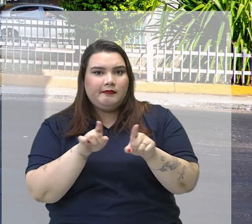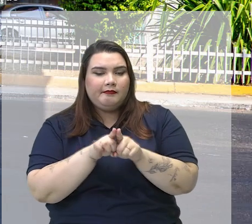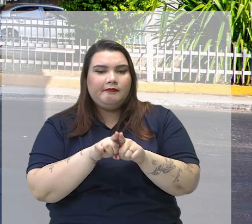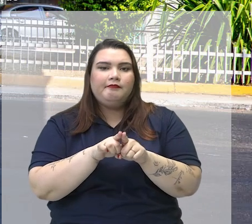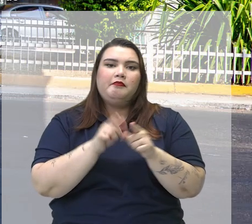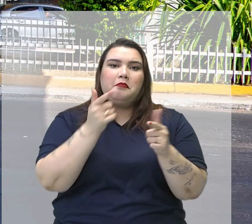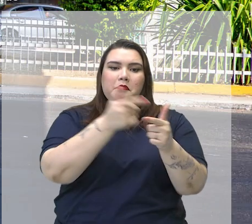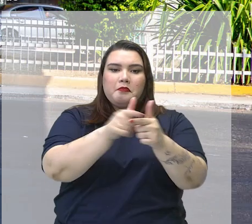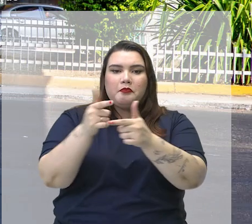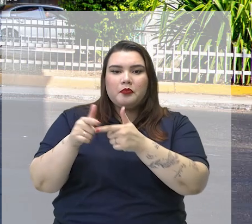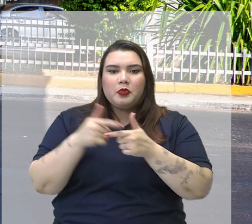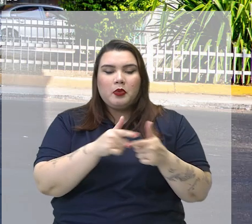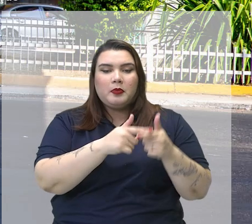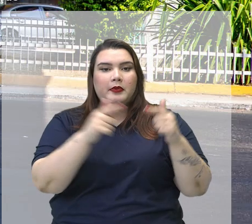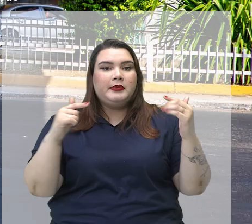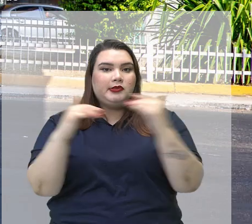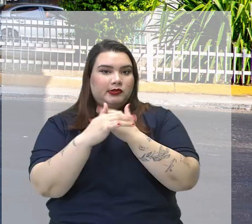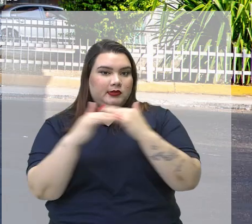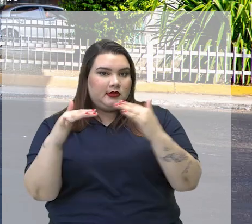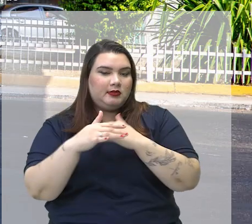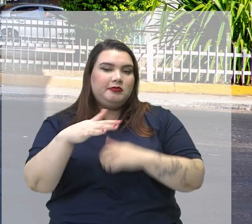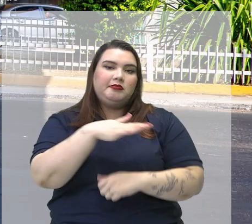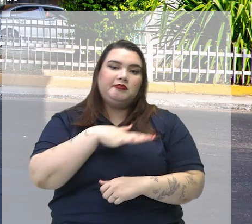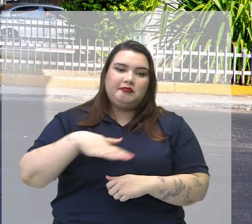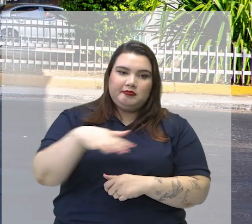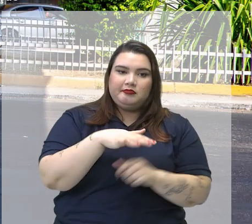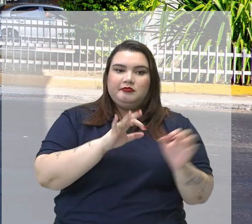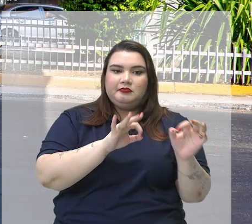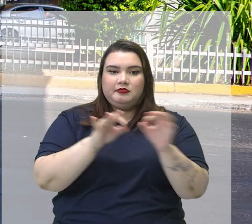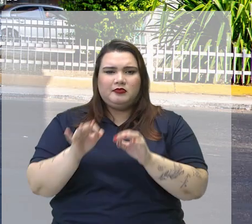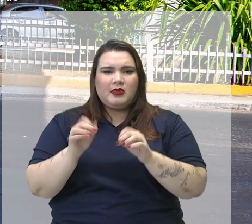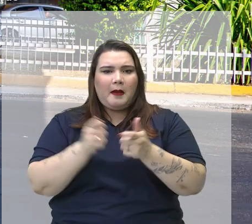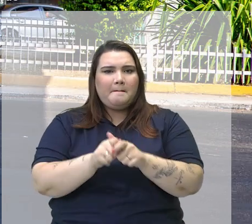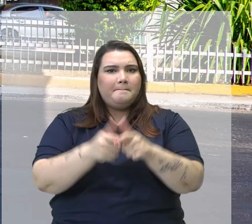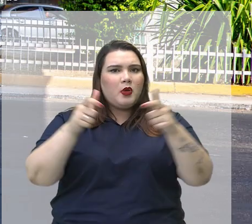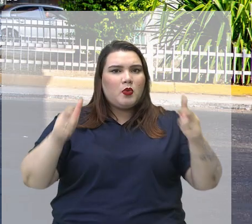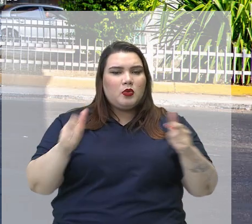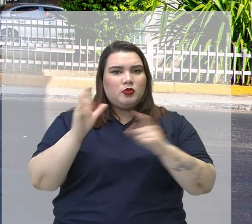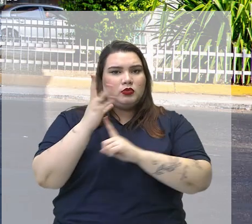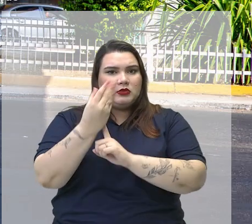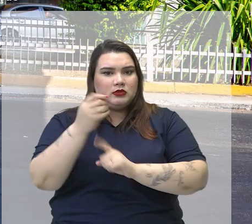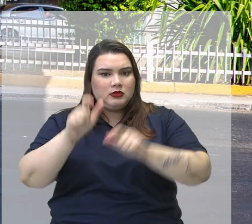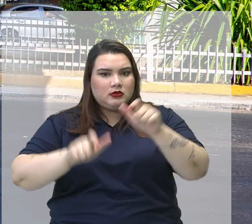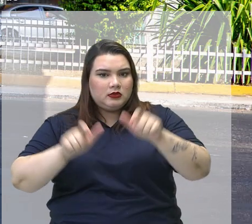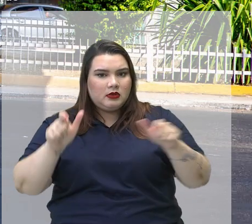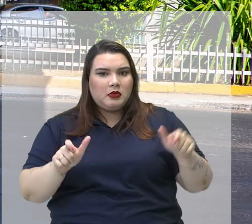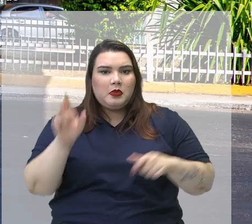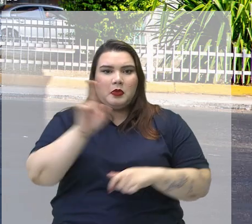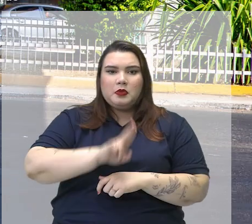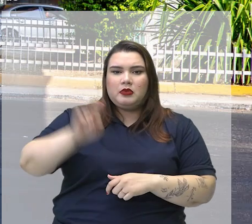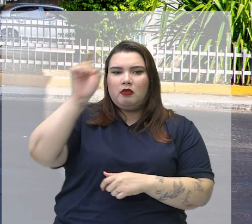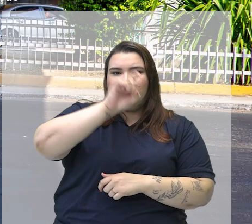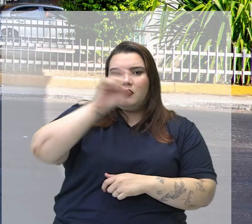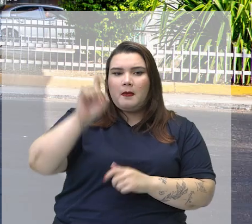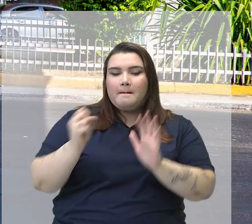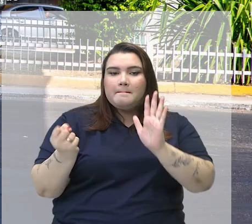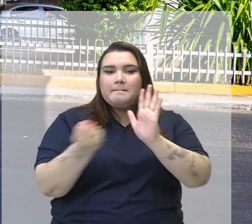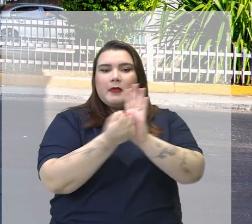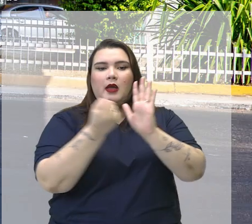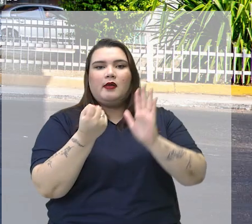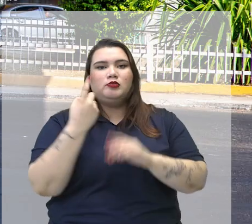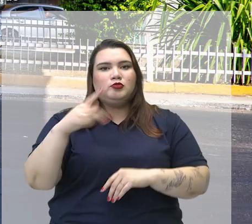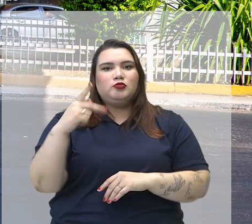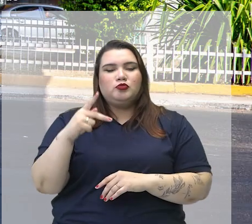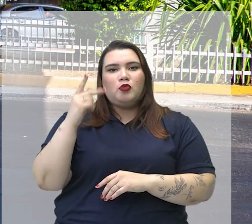observar aqui na imagem, e questões urbanas. Muitos artistas usam o grafite para